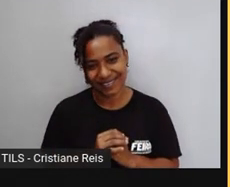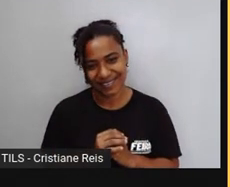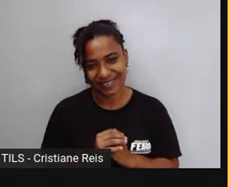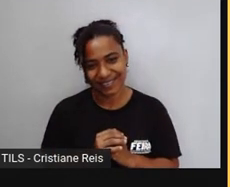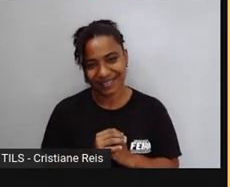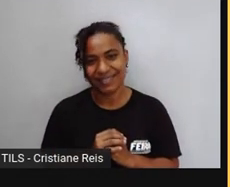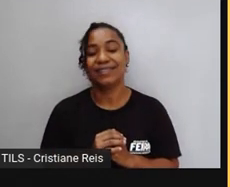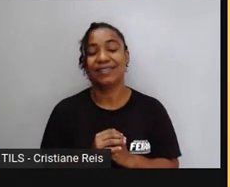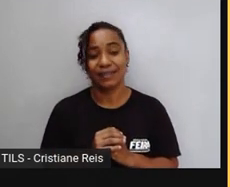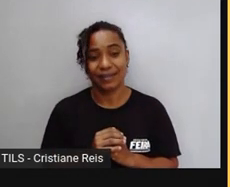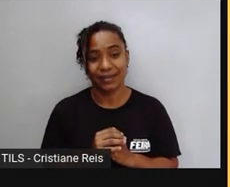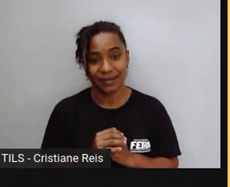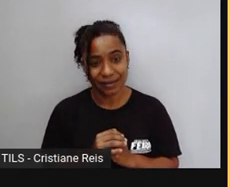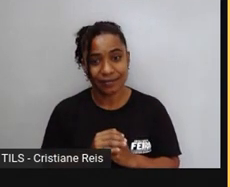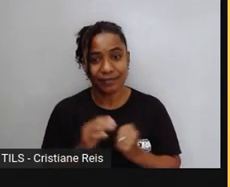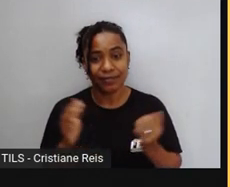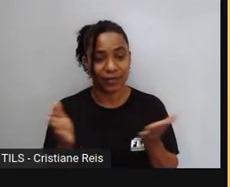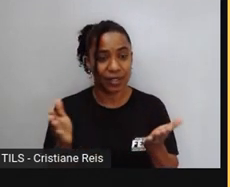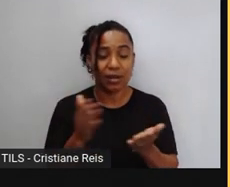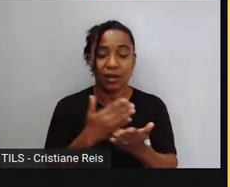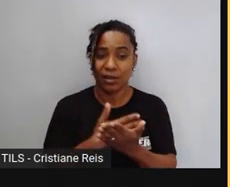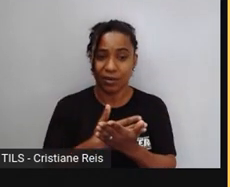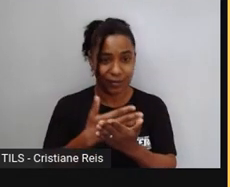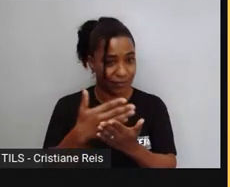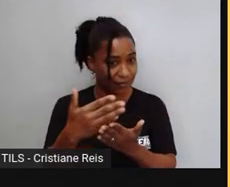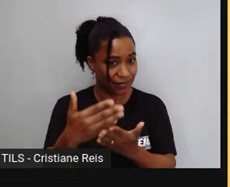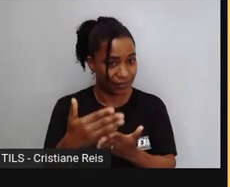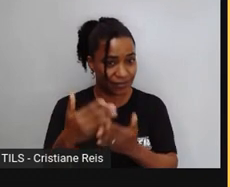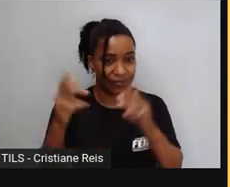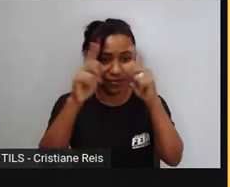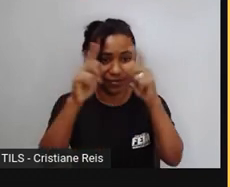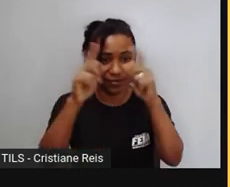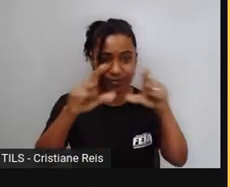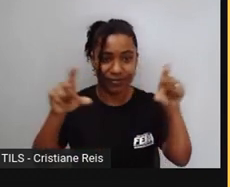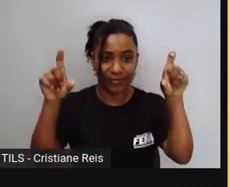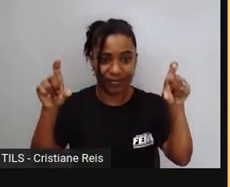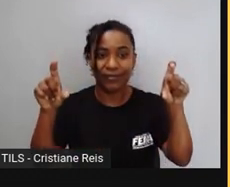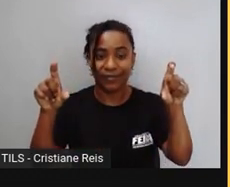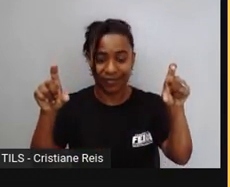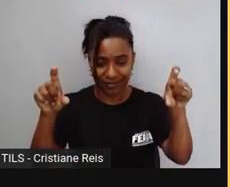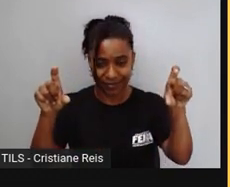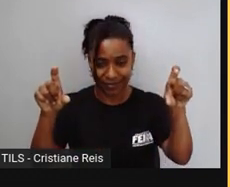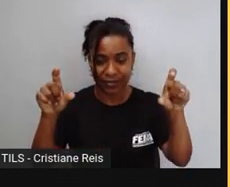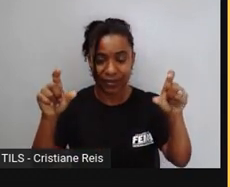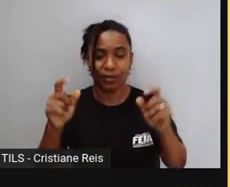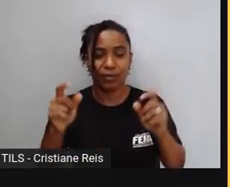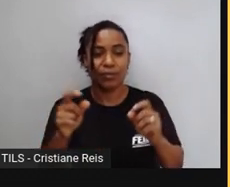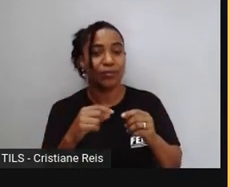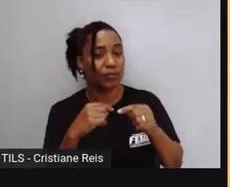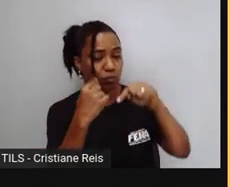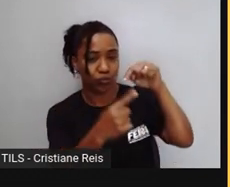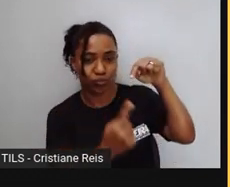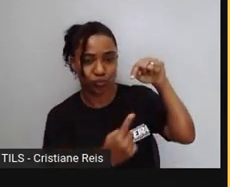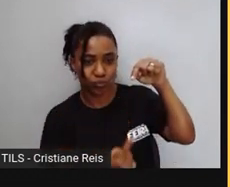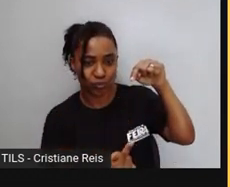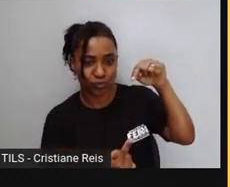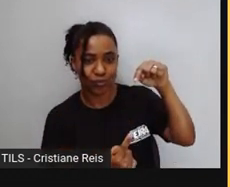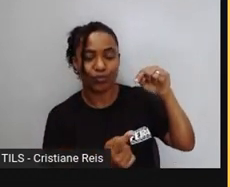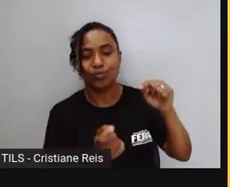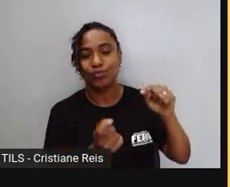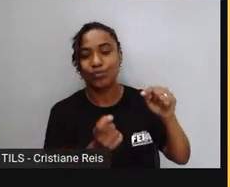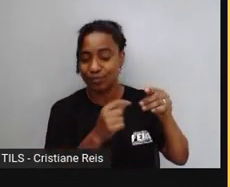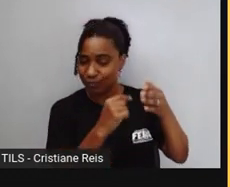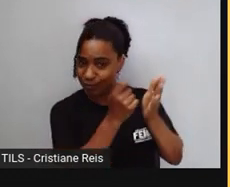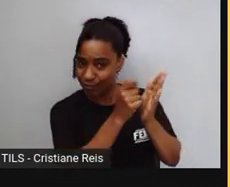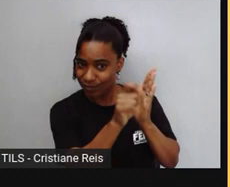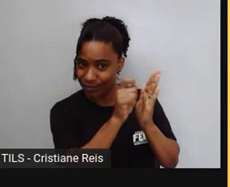para começar o nosso tema de hoje, eu quero que vocês escrevam no caderno de inglês essas duas